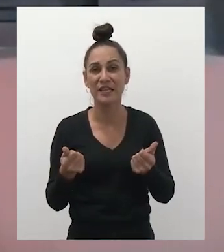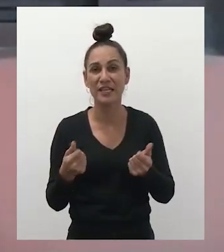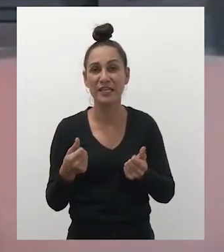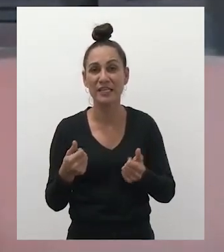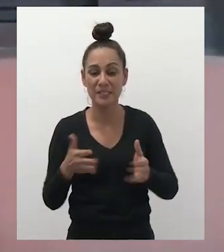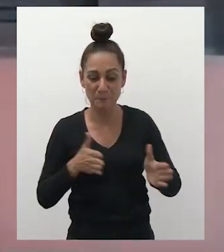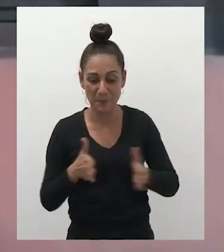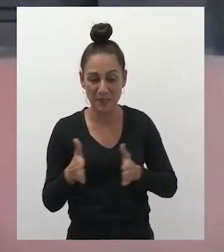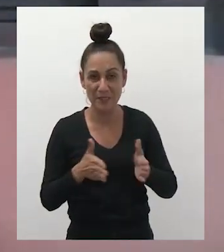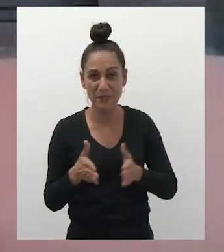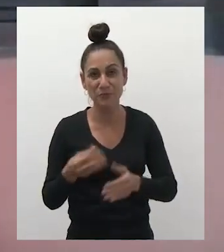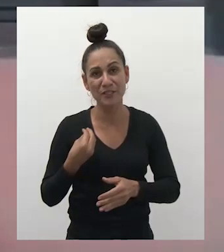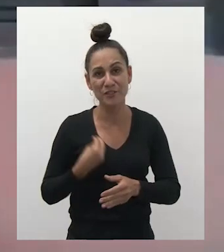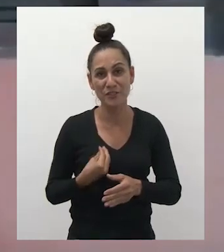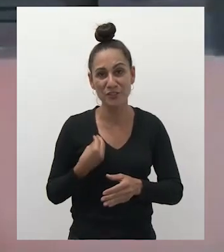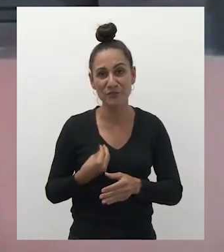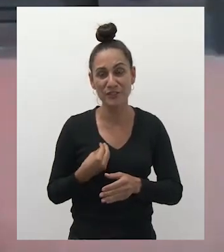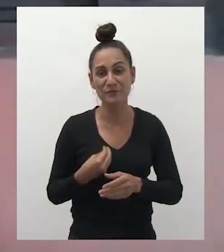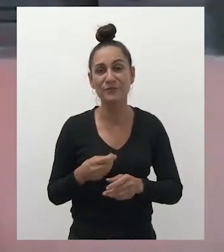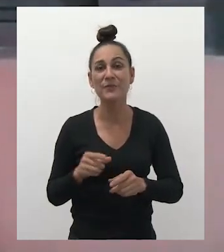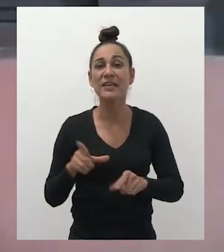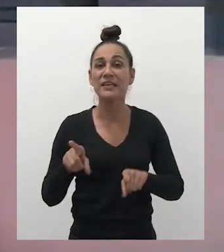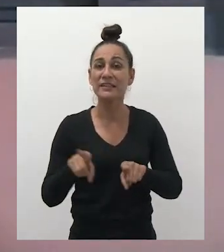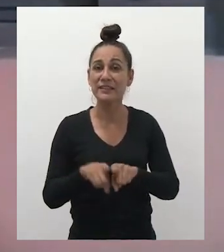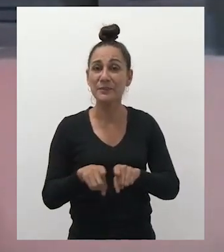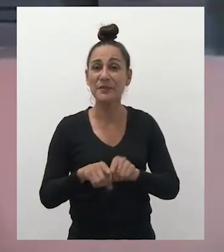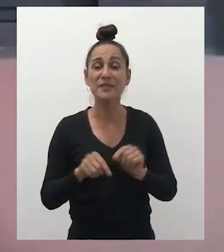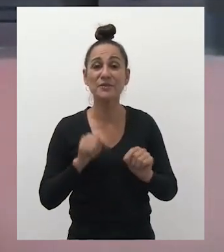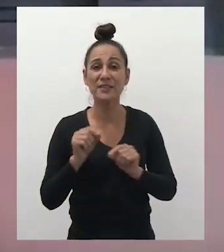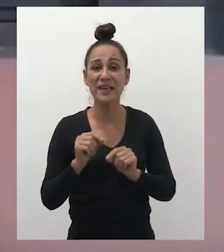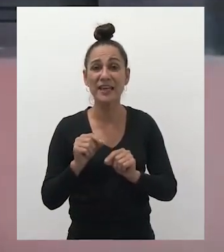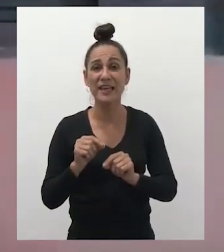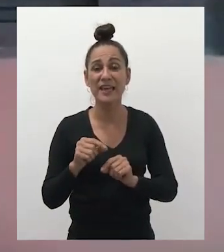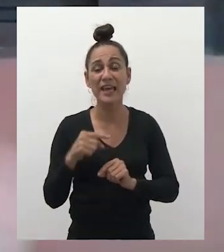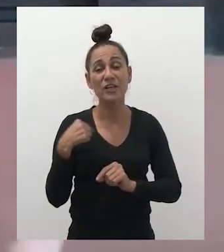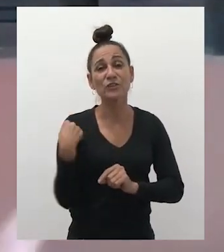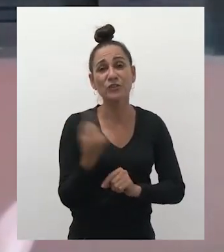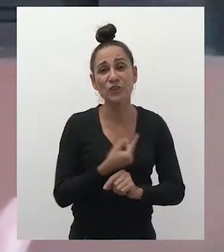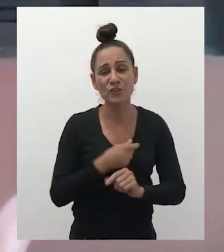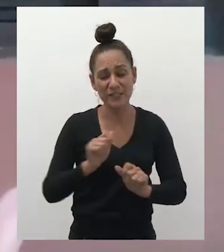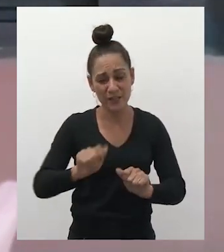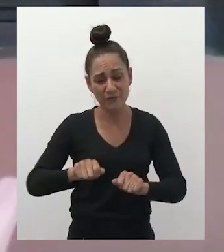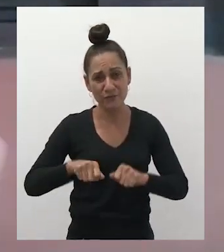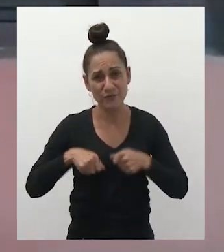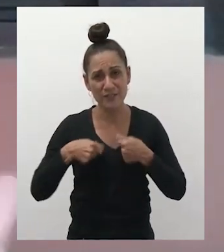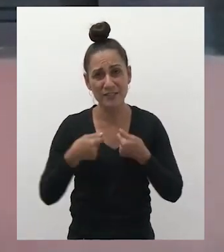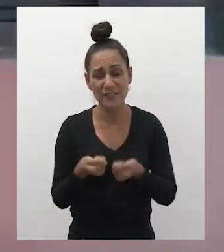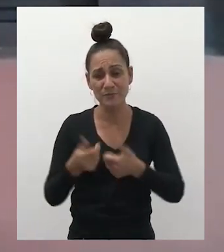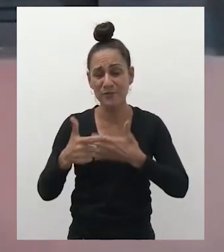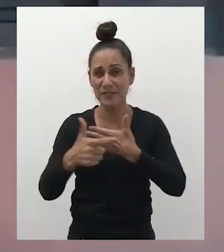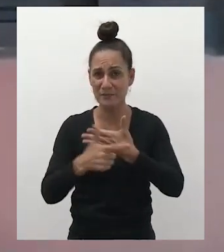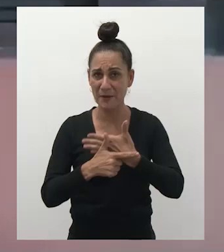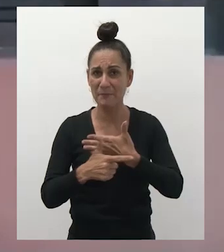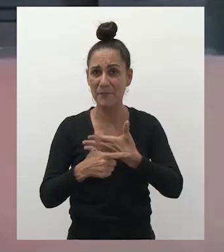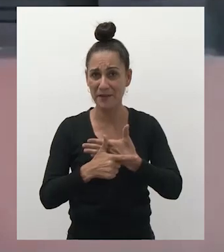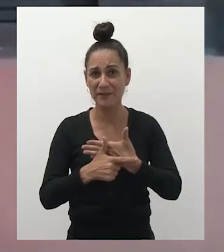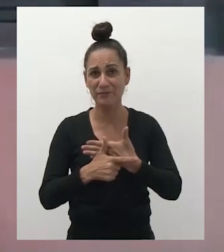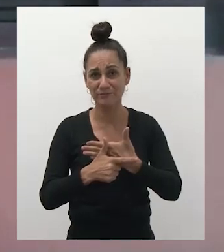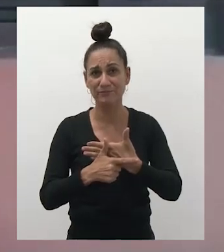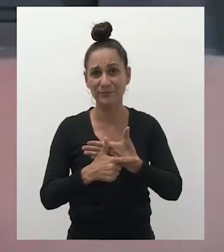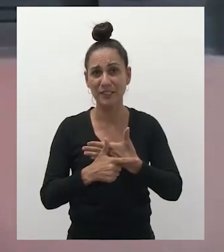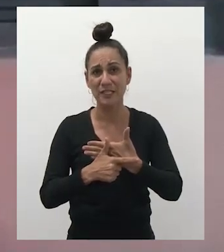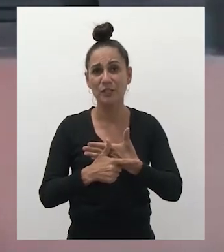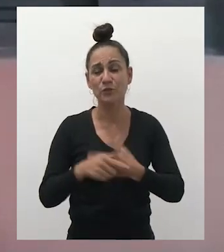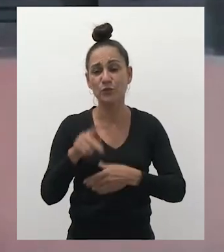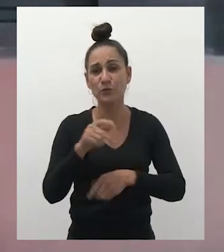tempos. E é também por isso que a gente reforça esse papel da formação